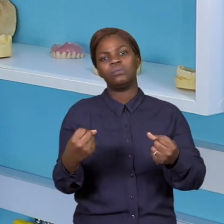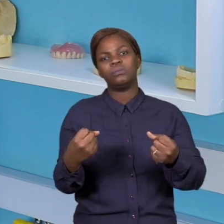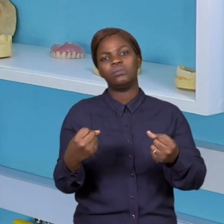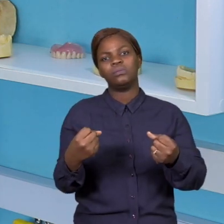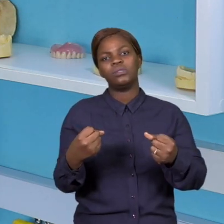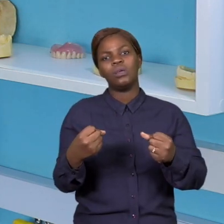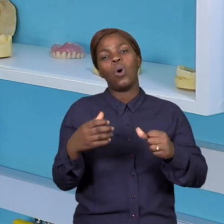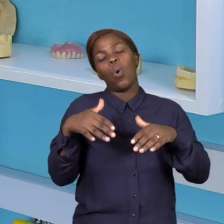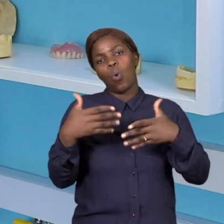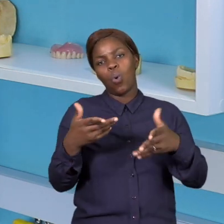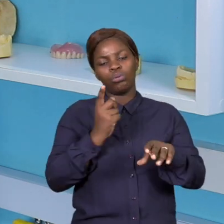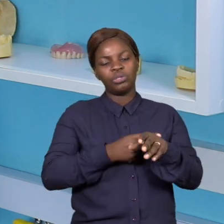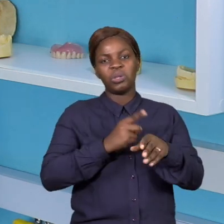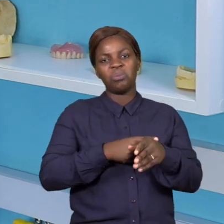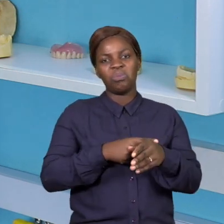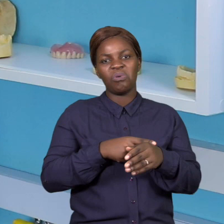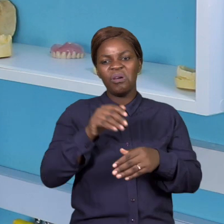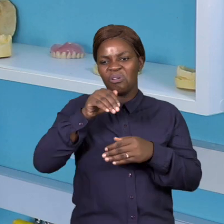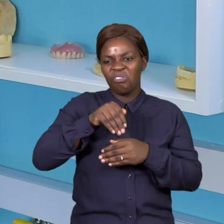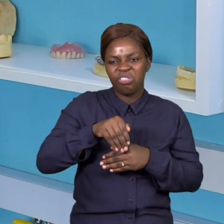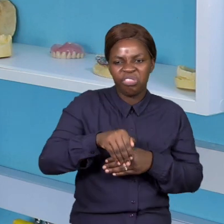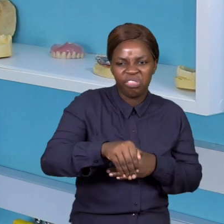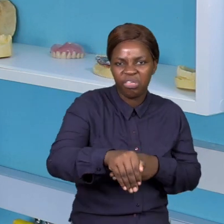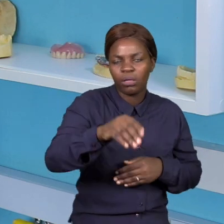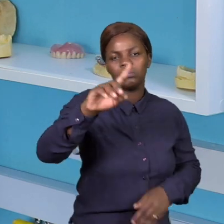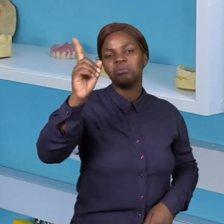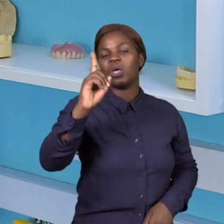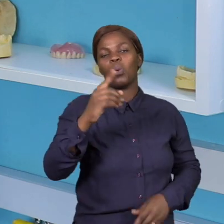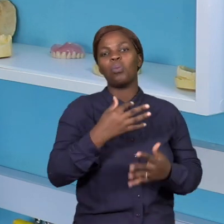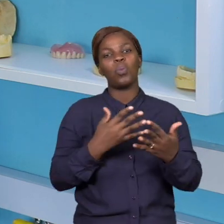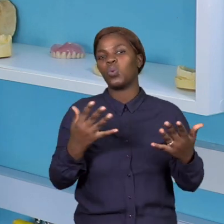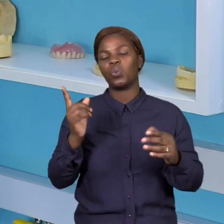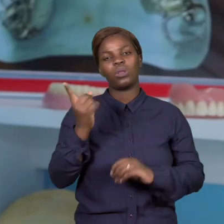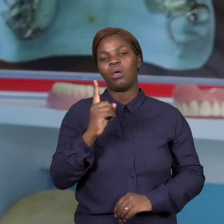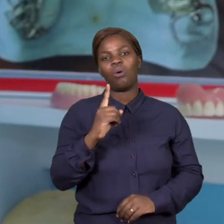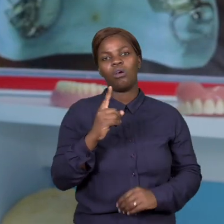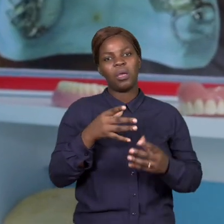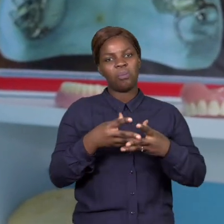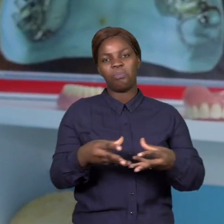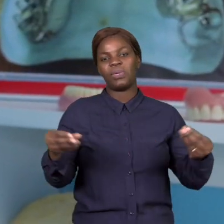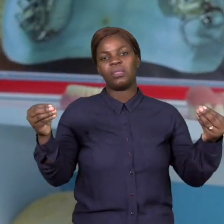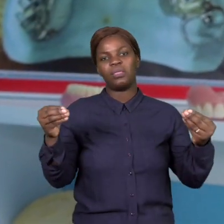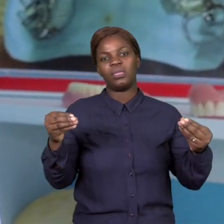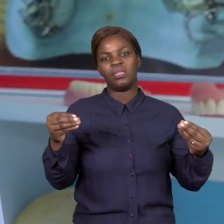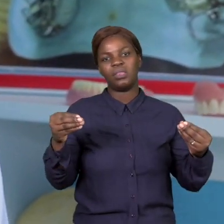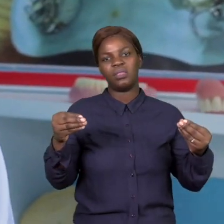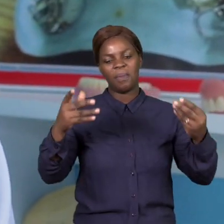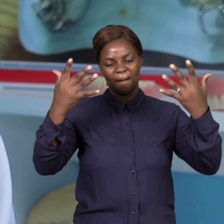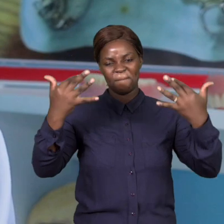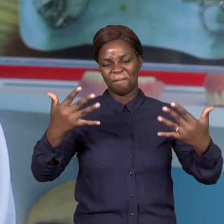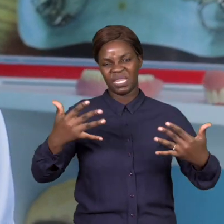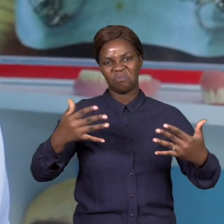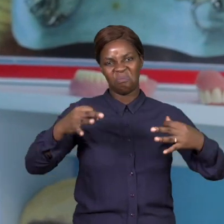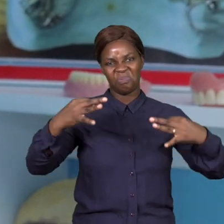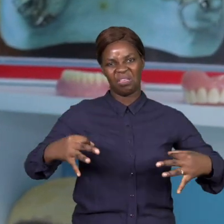vai se ver que as placas vão ficar mais gastas, sim, vão perder aquele brilho que elas têm